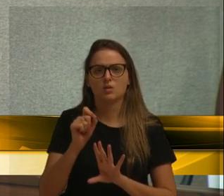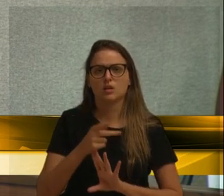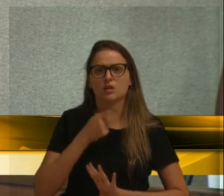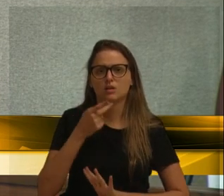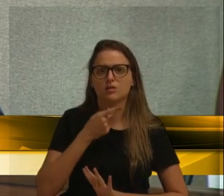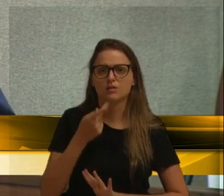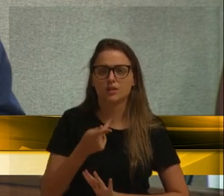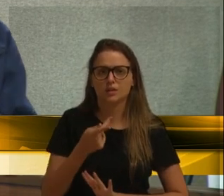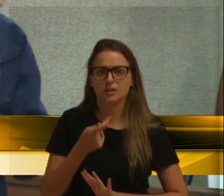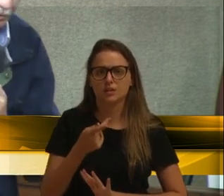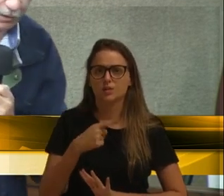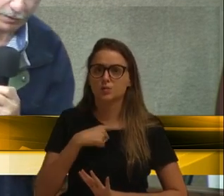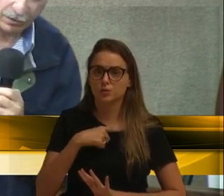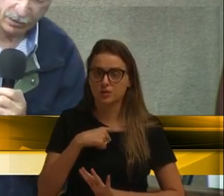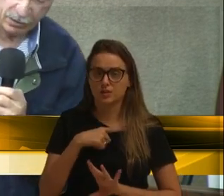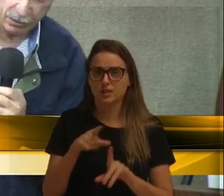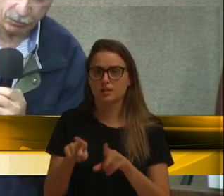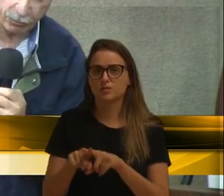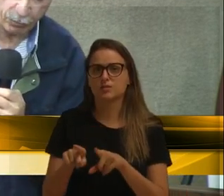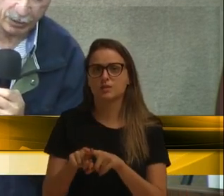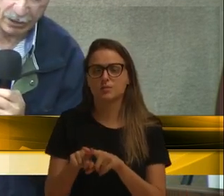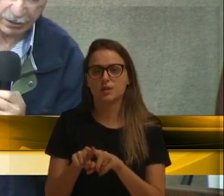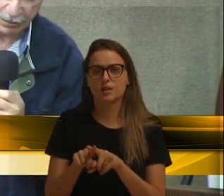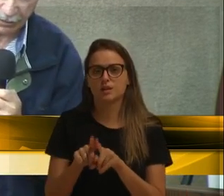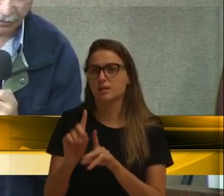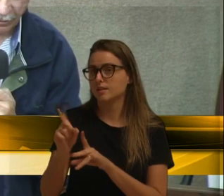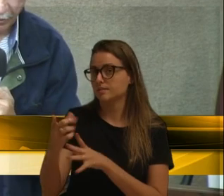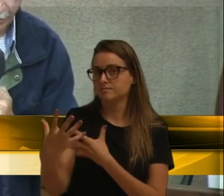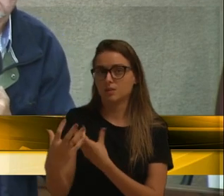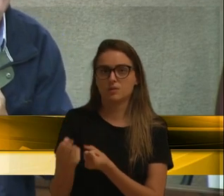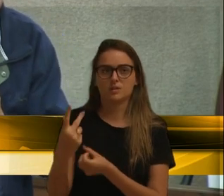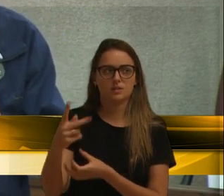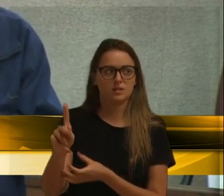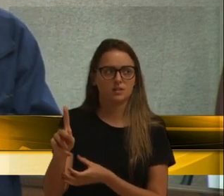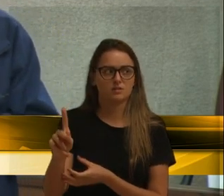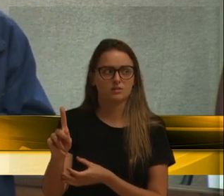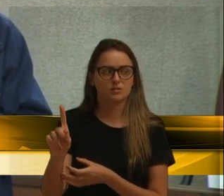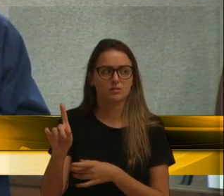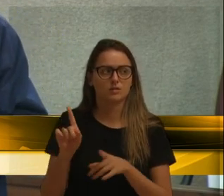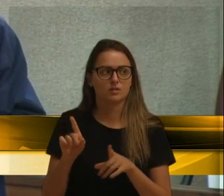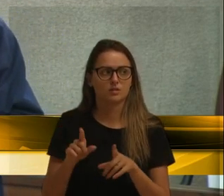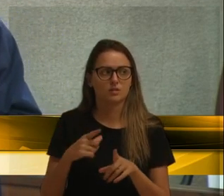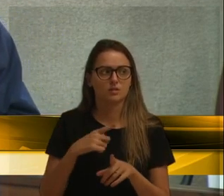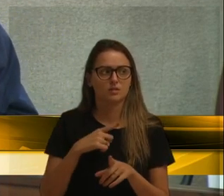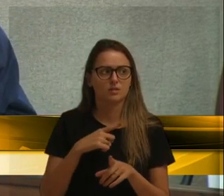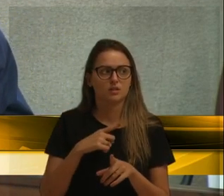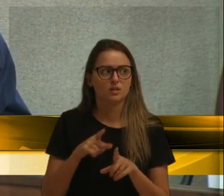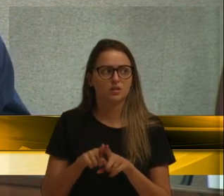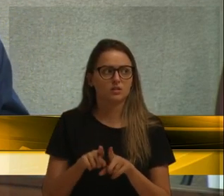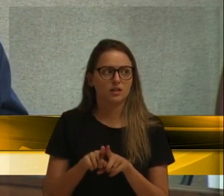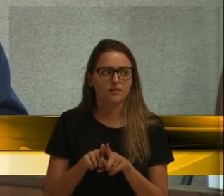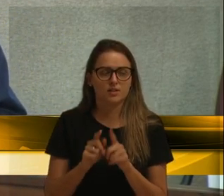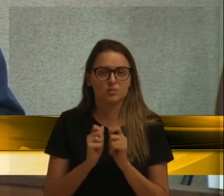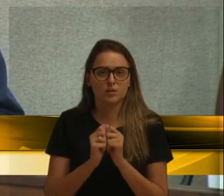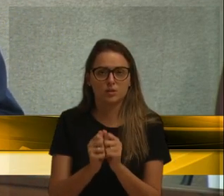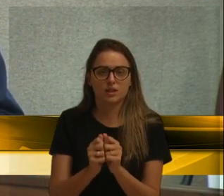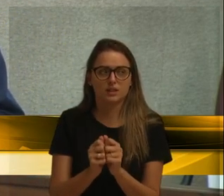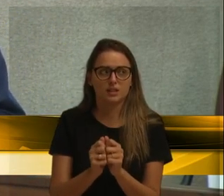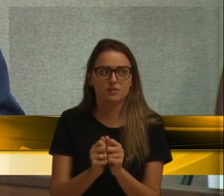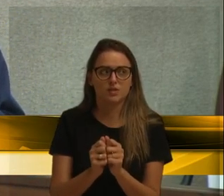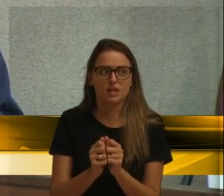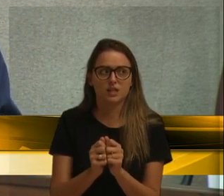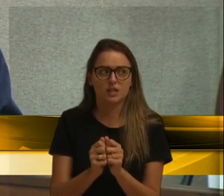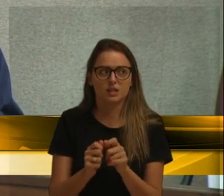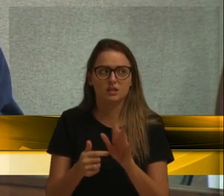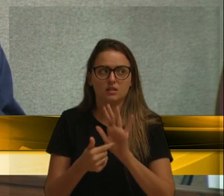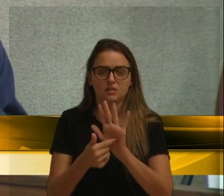registrado a sua inconformidade e eu me reservo o direito de